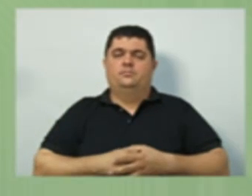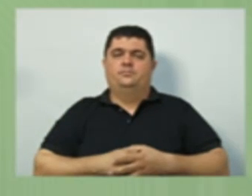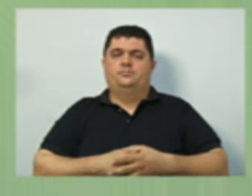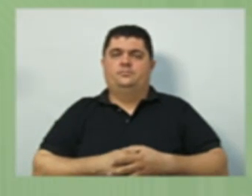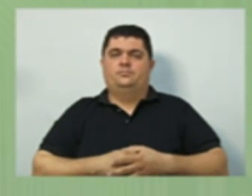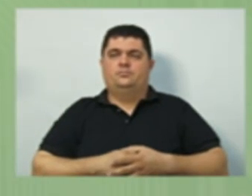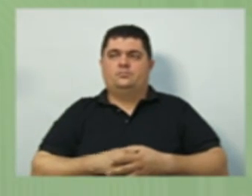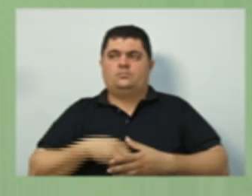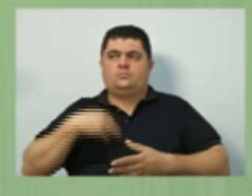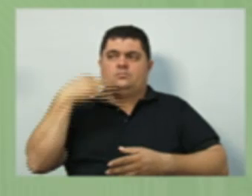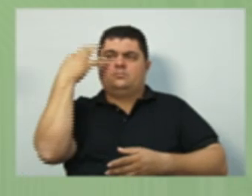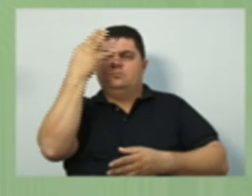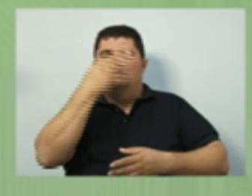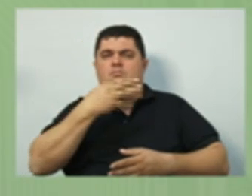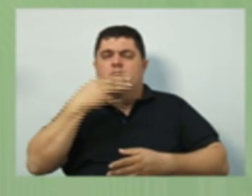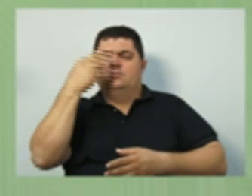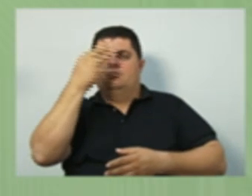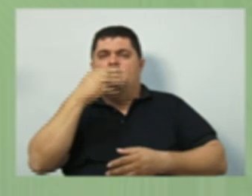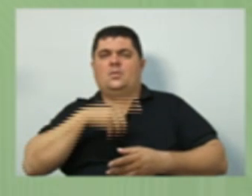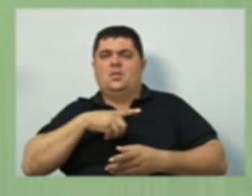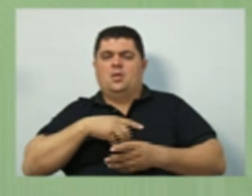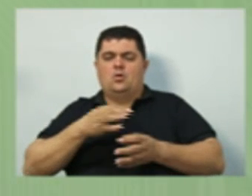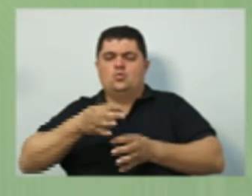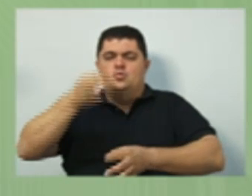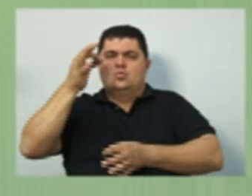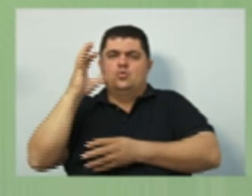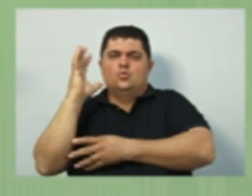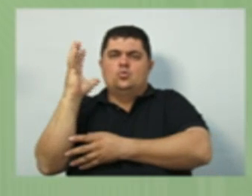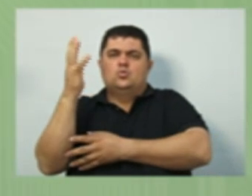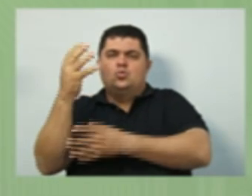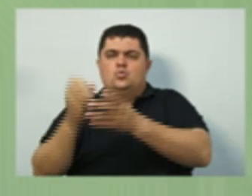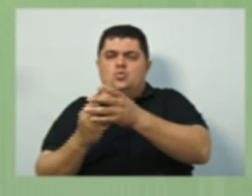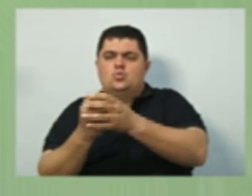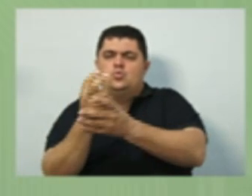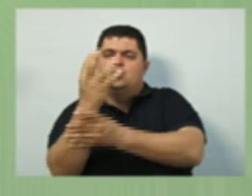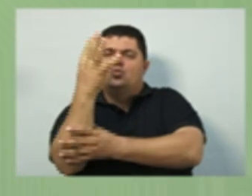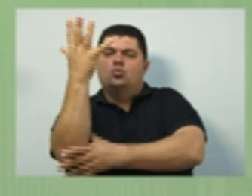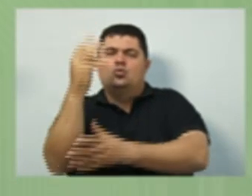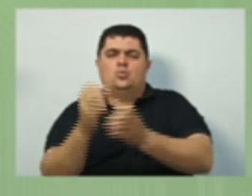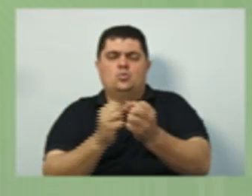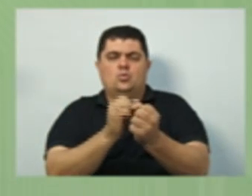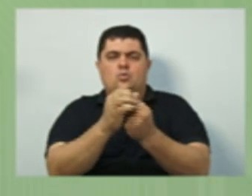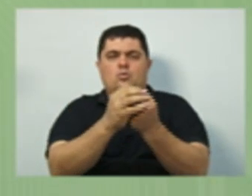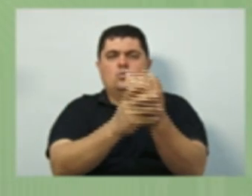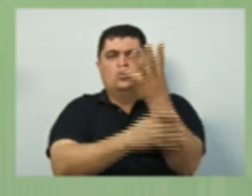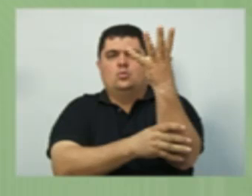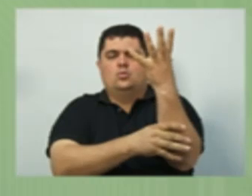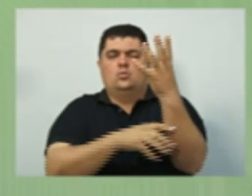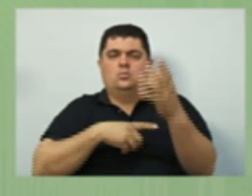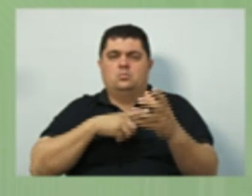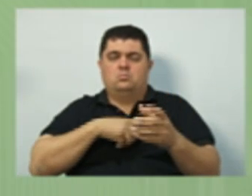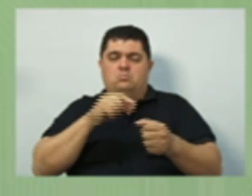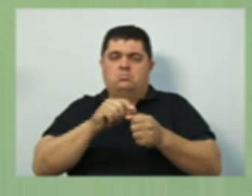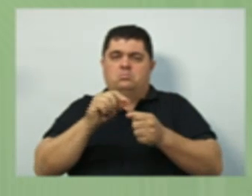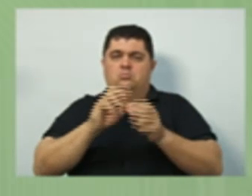a beleza dos extensos canaviais que nascem no regaço do